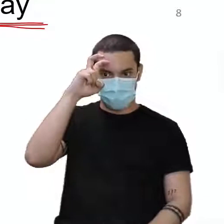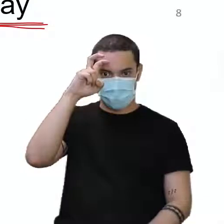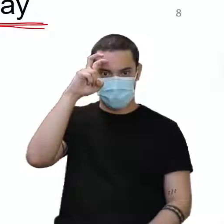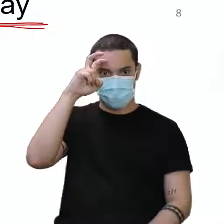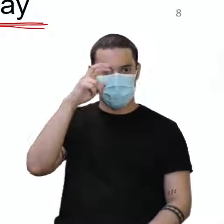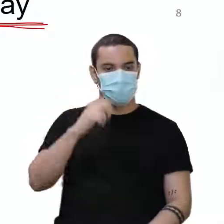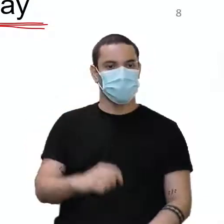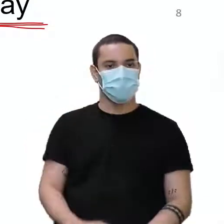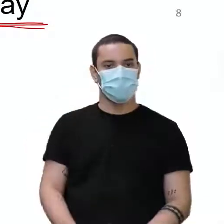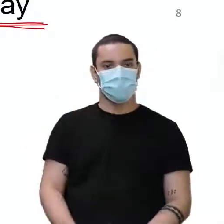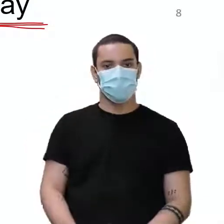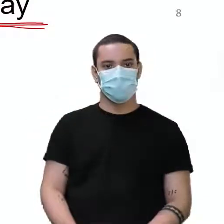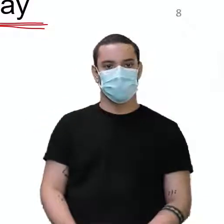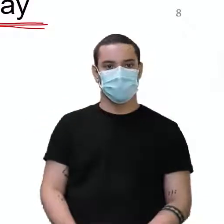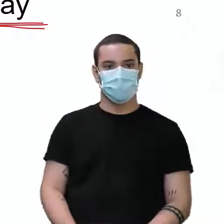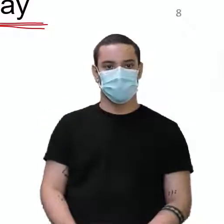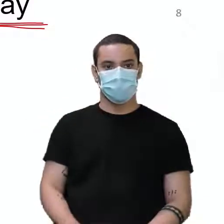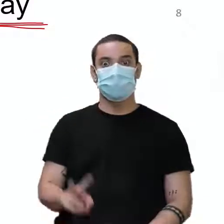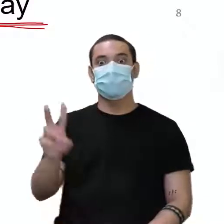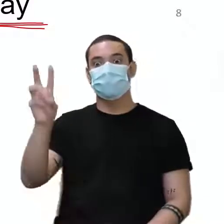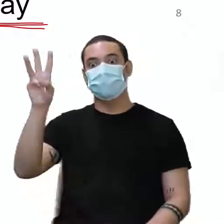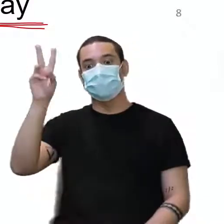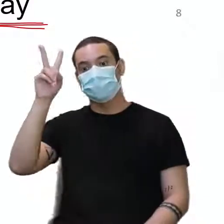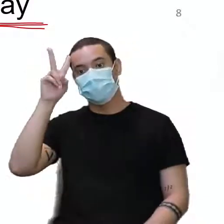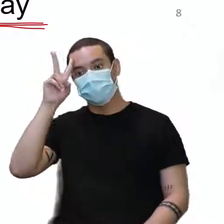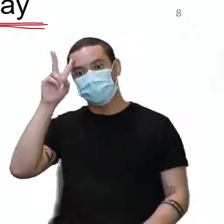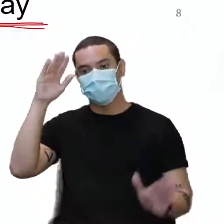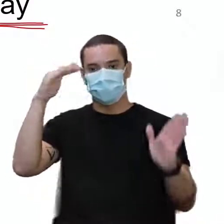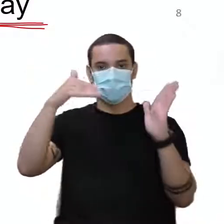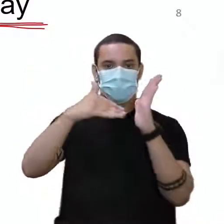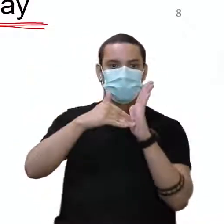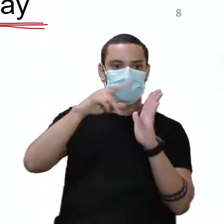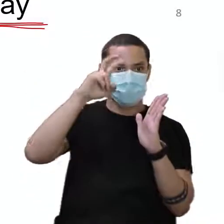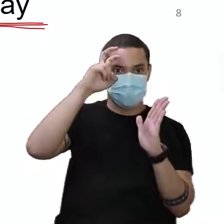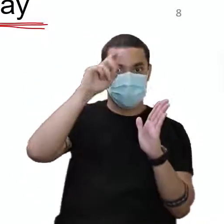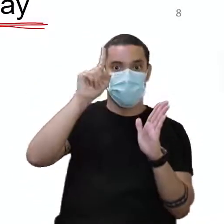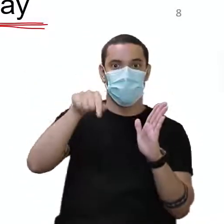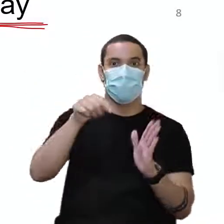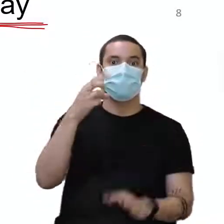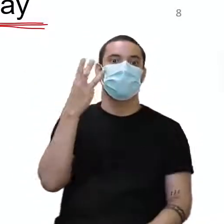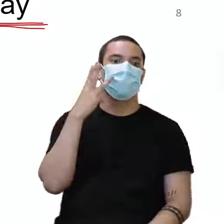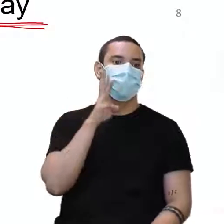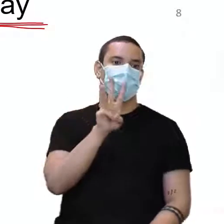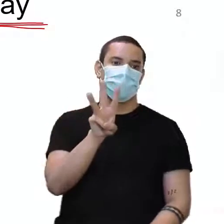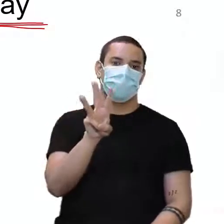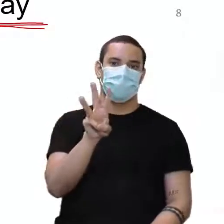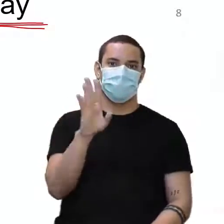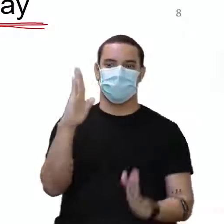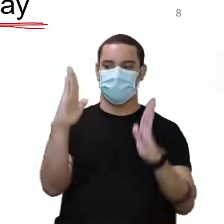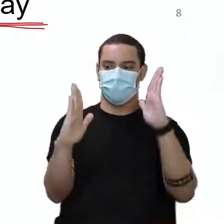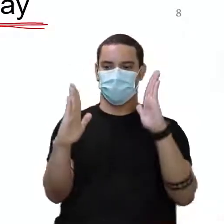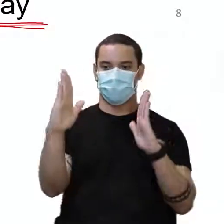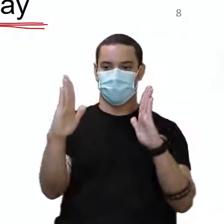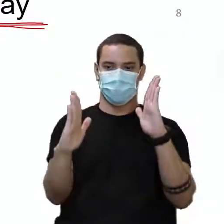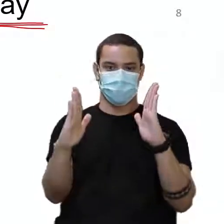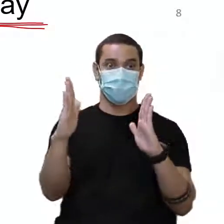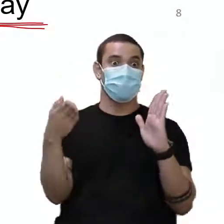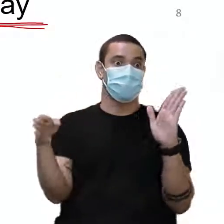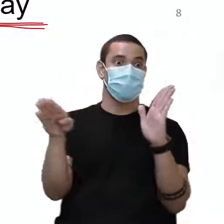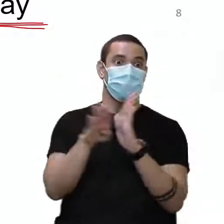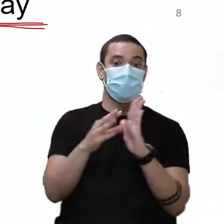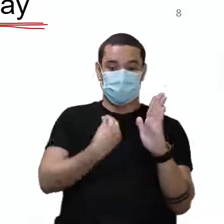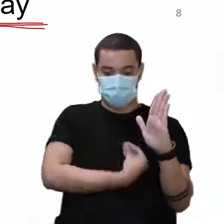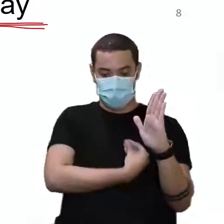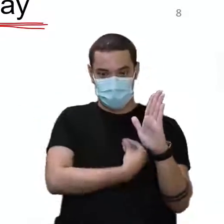3 days, porque de segunda até quinta dá 3 dias. Ou seja, she's been in Ireland há 3 dias.